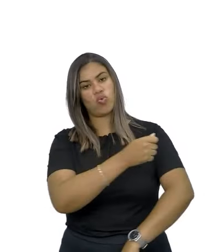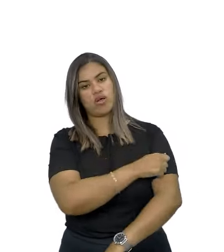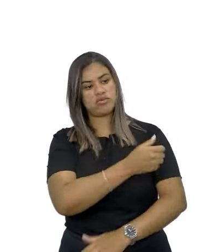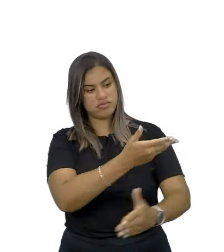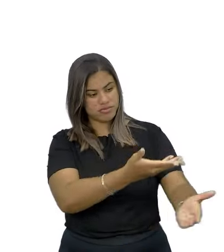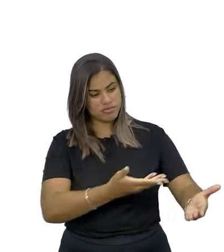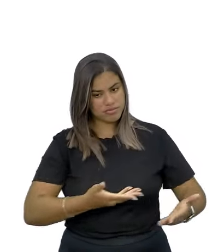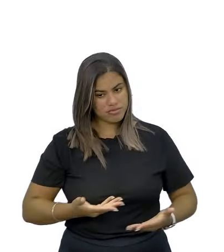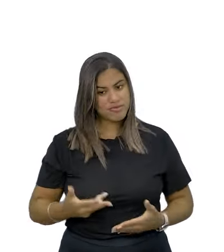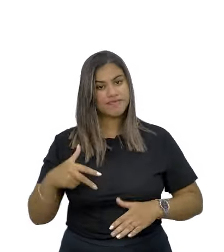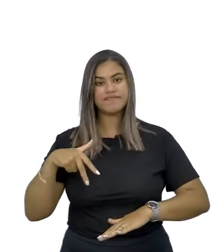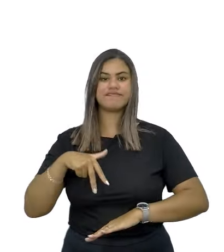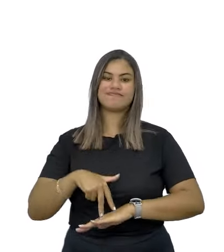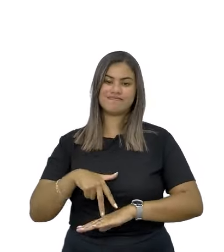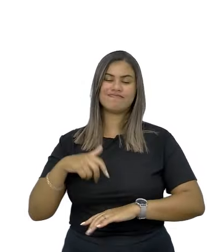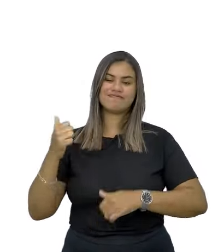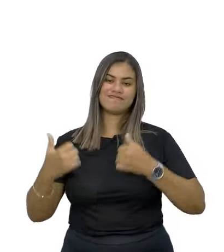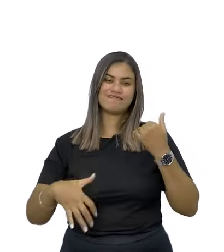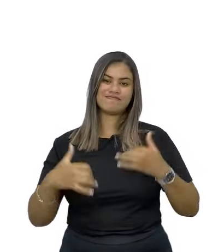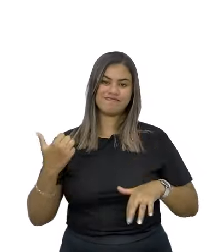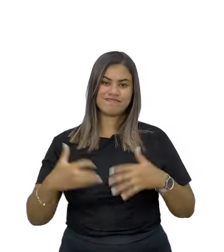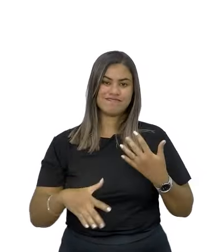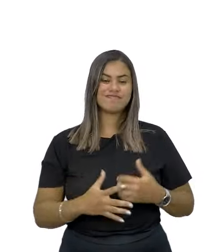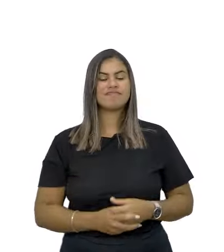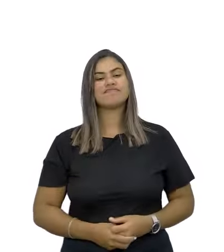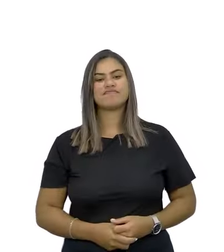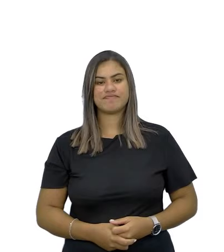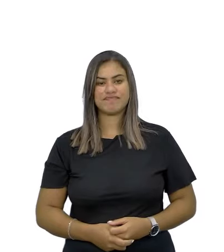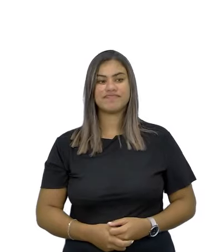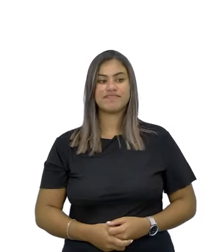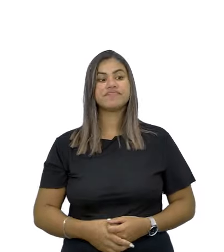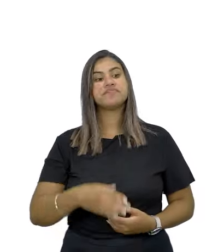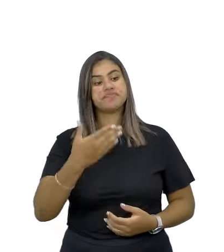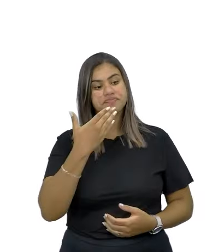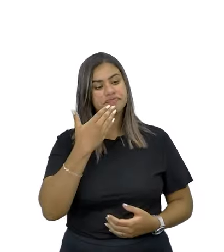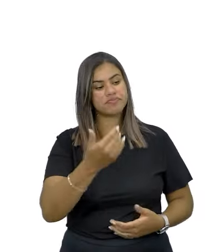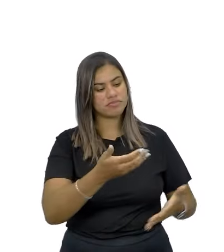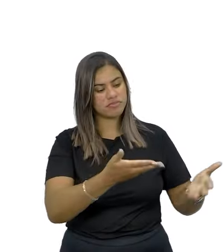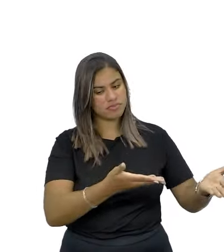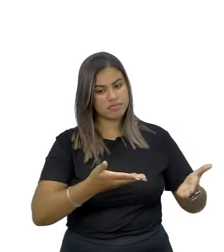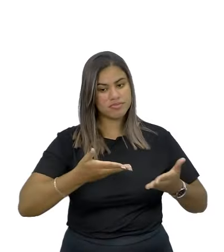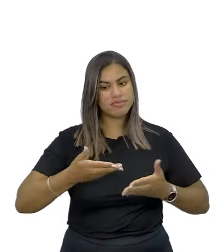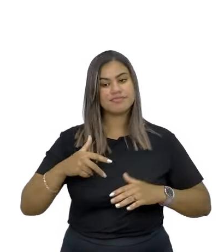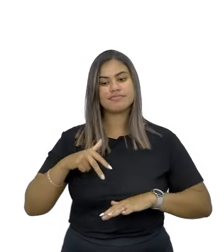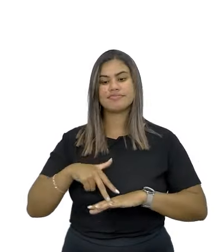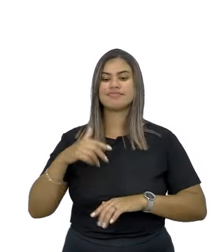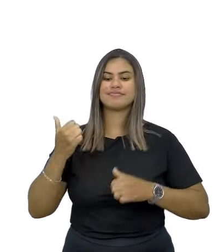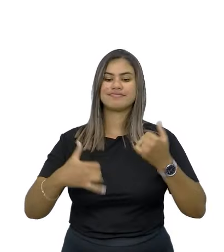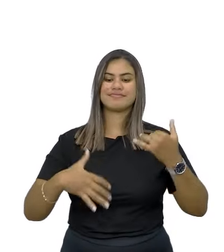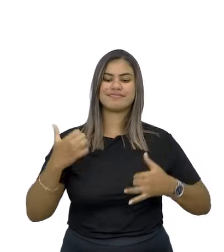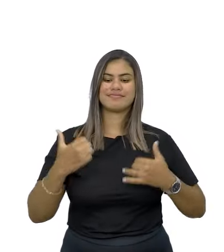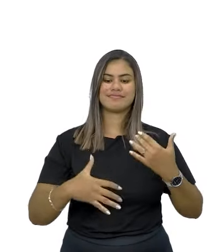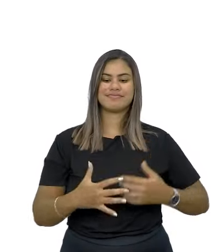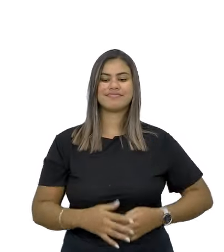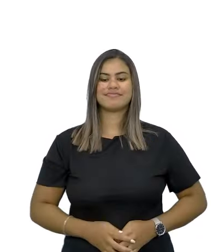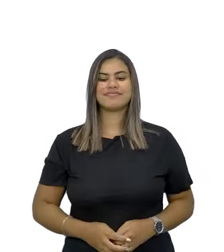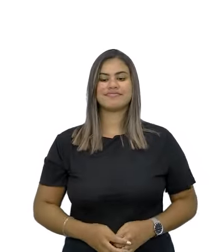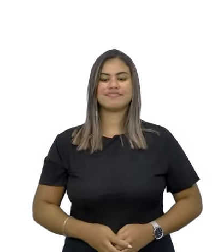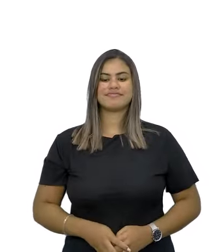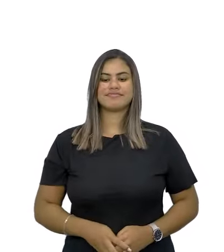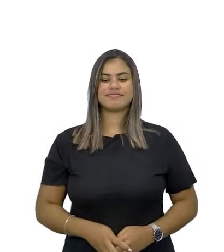quanto ele mesmo, né, pode delegar a algum aluno a fazer esse fechamento,